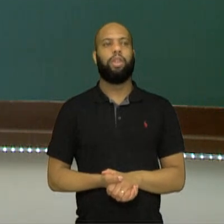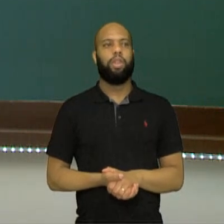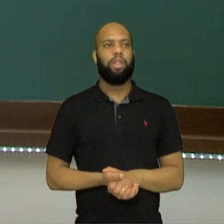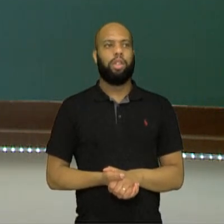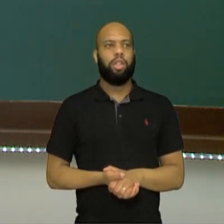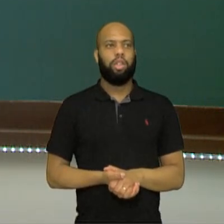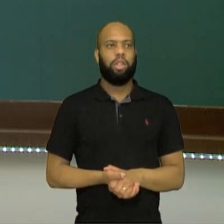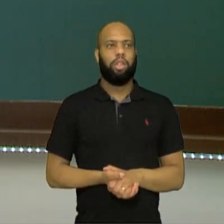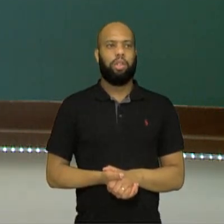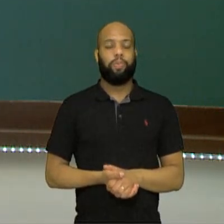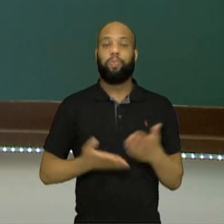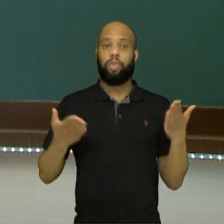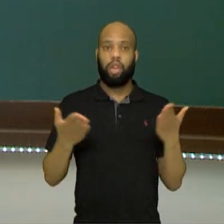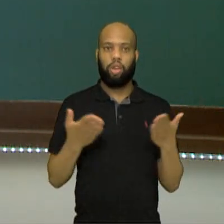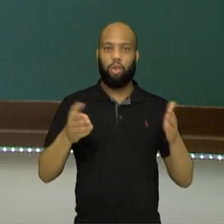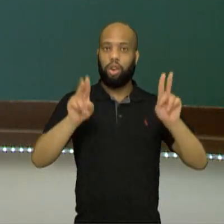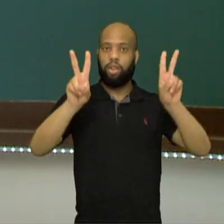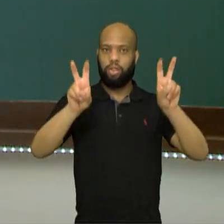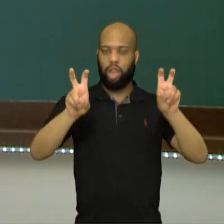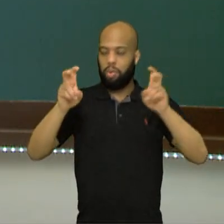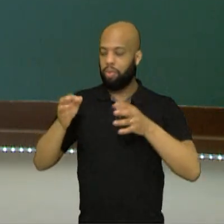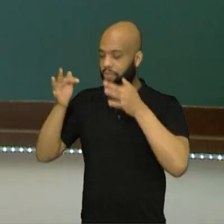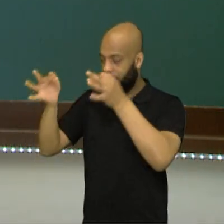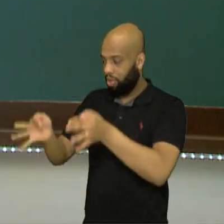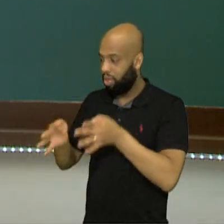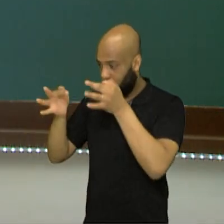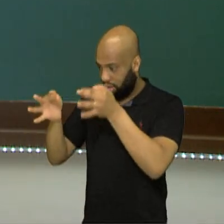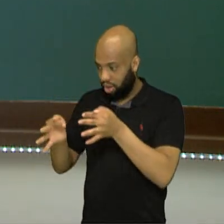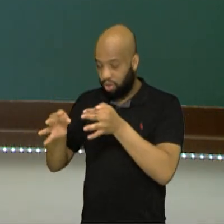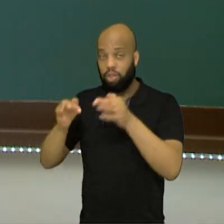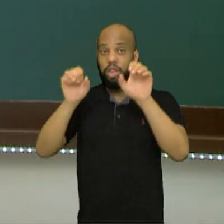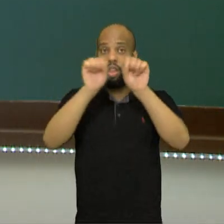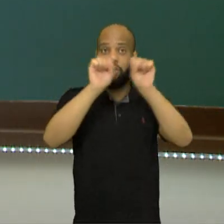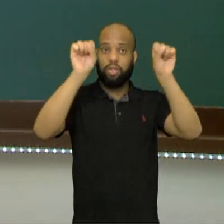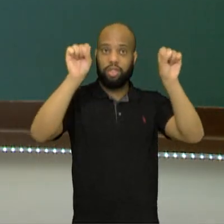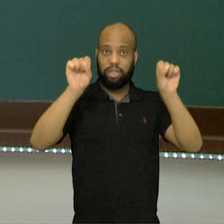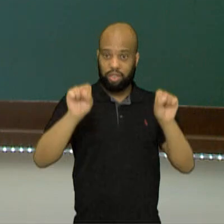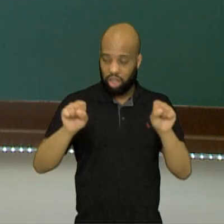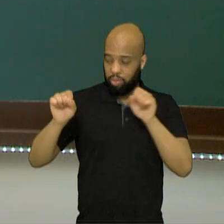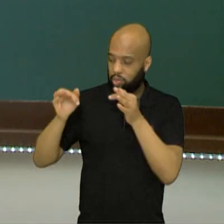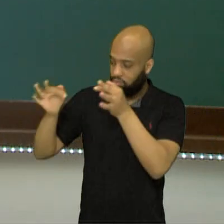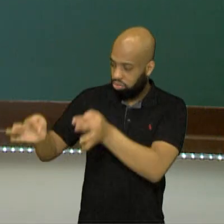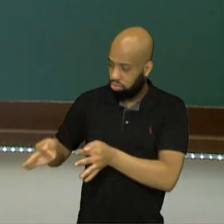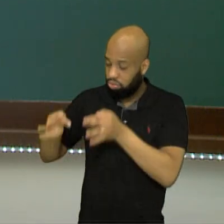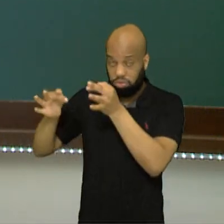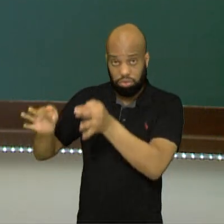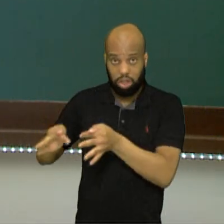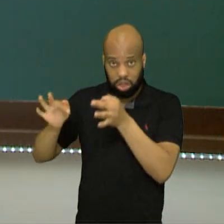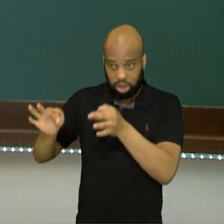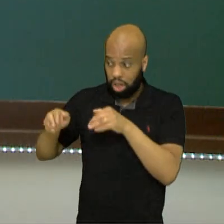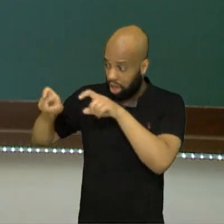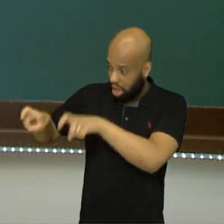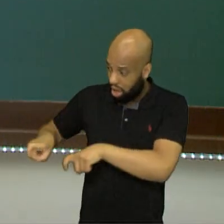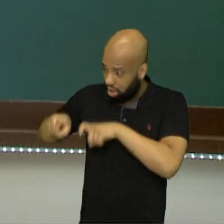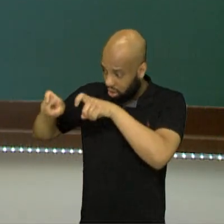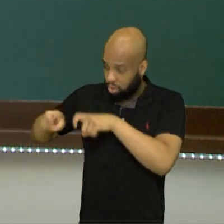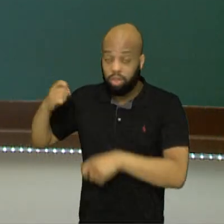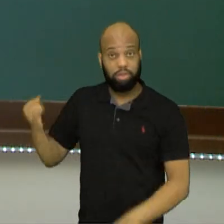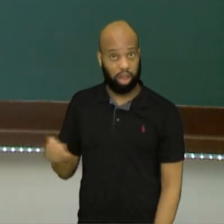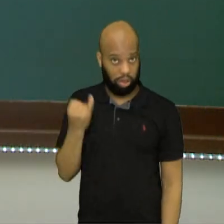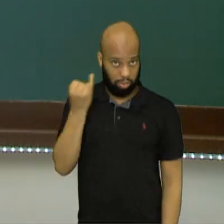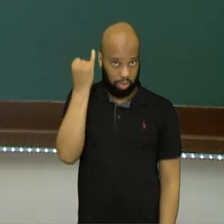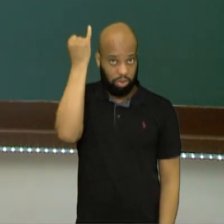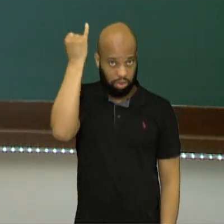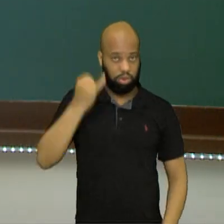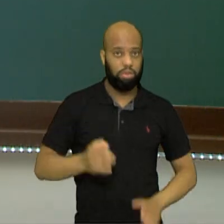E aí a gente chega no feudalismo, nesse sistema feudal em que a agricultura ela é muito